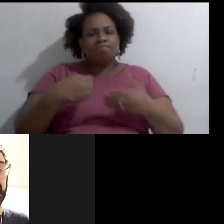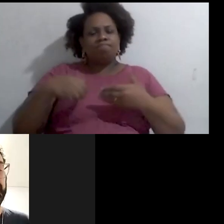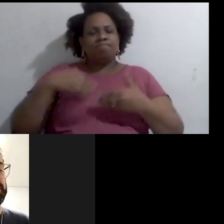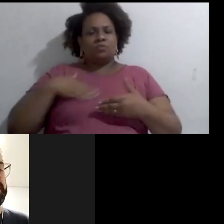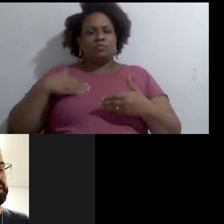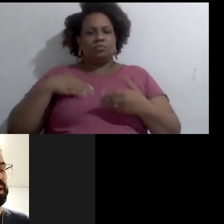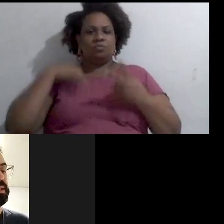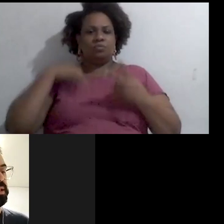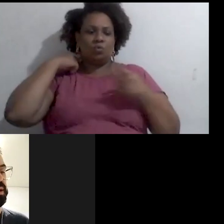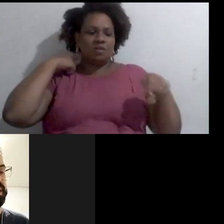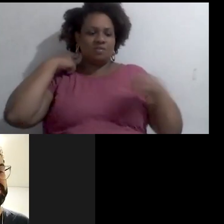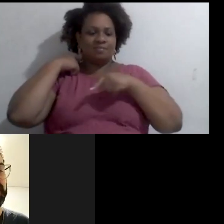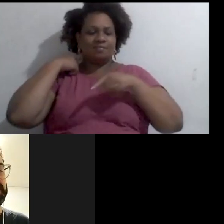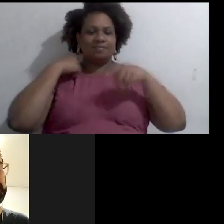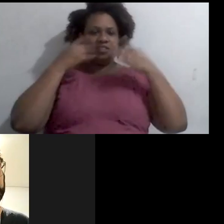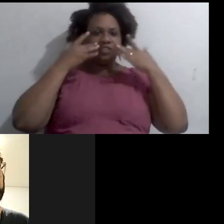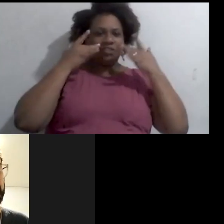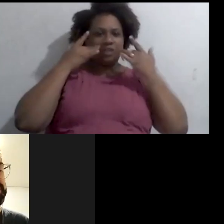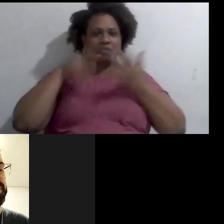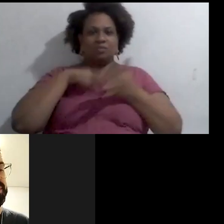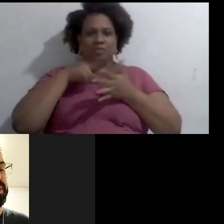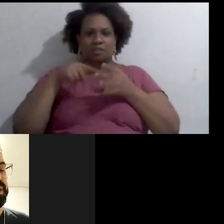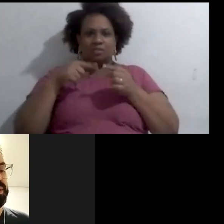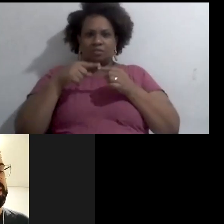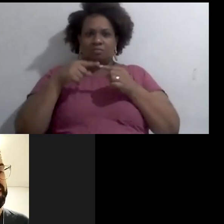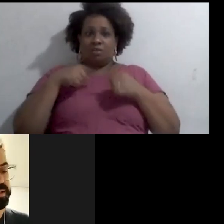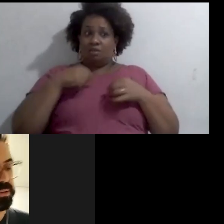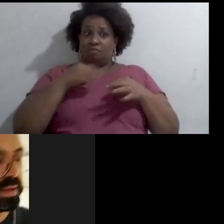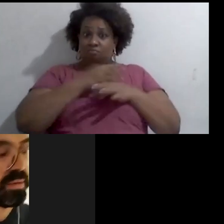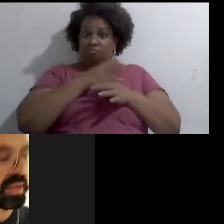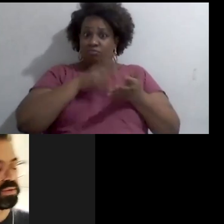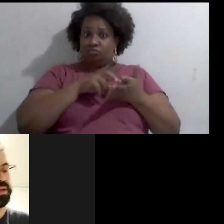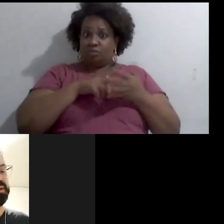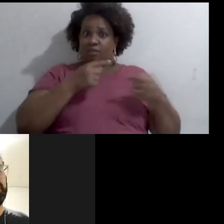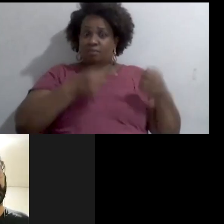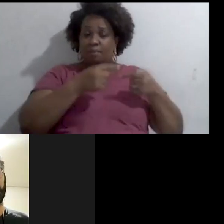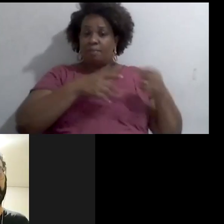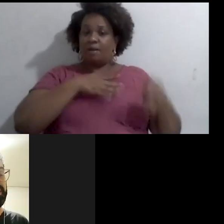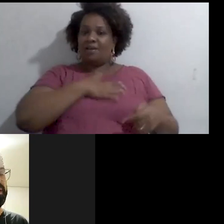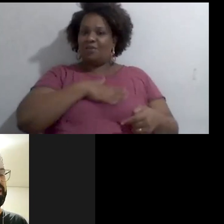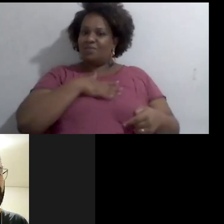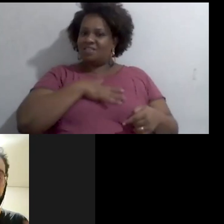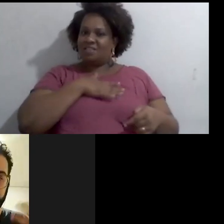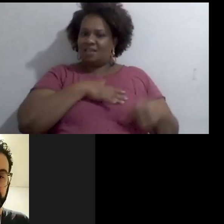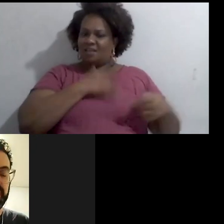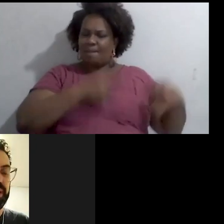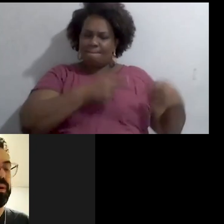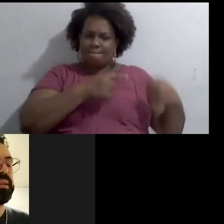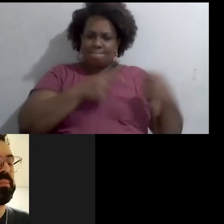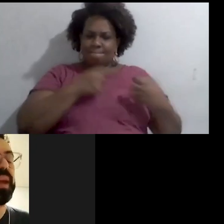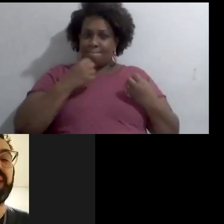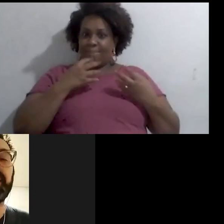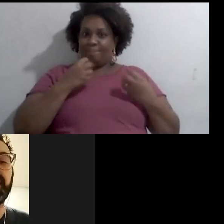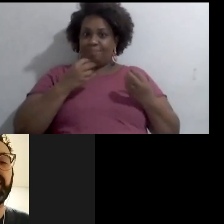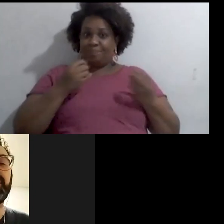áreas que conversam bastante e saí bastante satisfeito com o debate do período matutino e o de